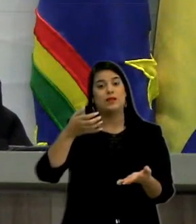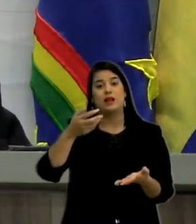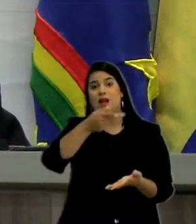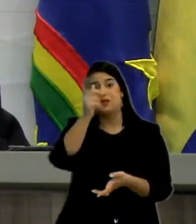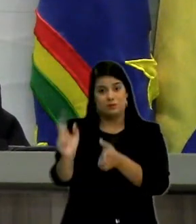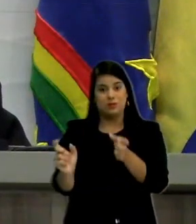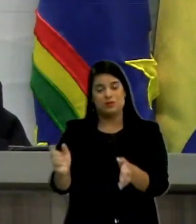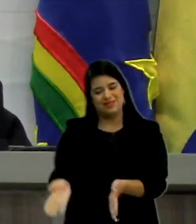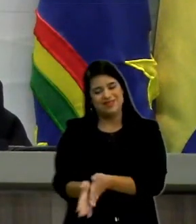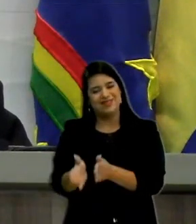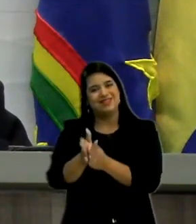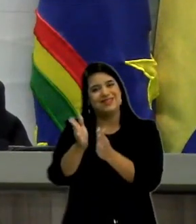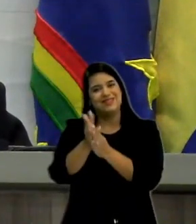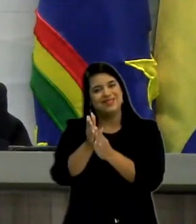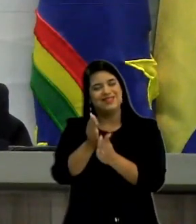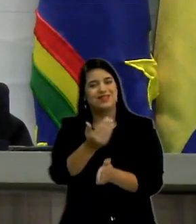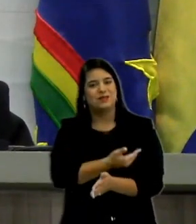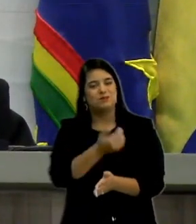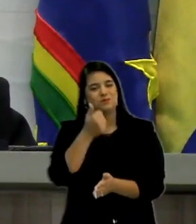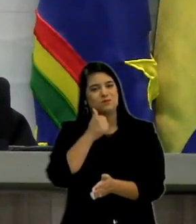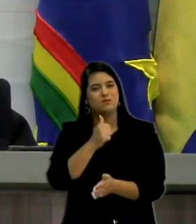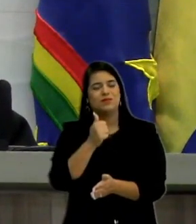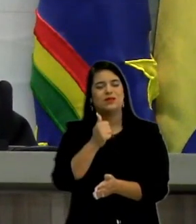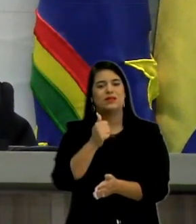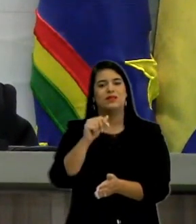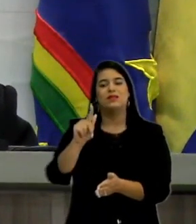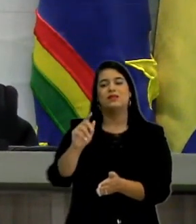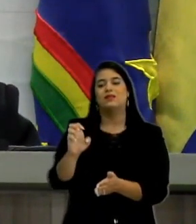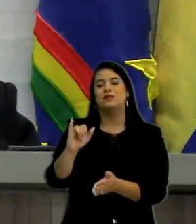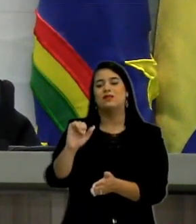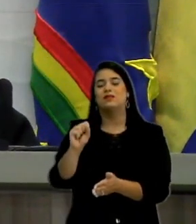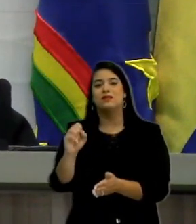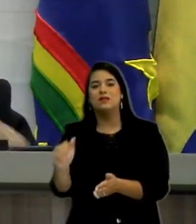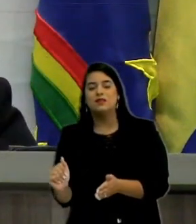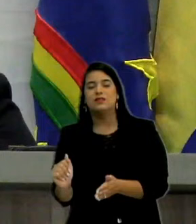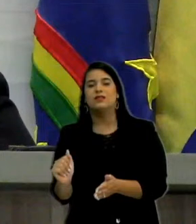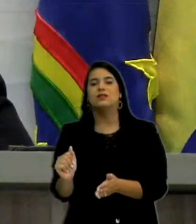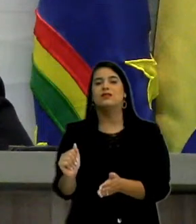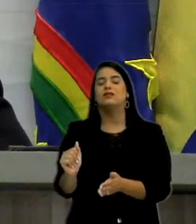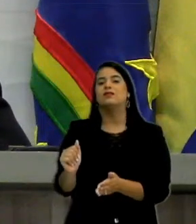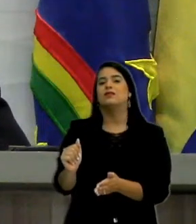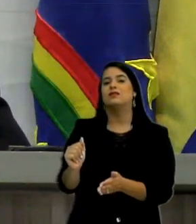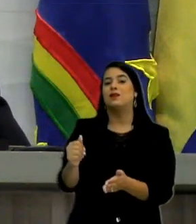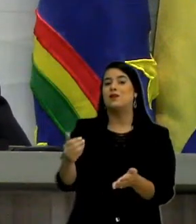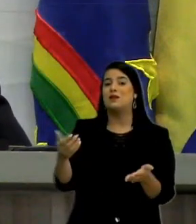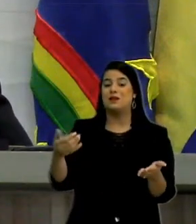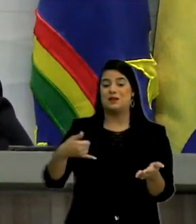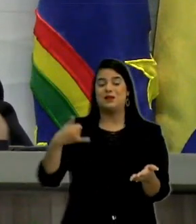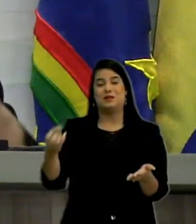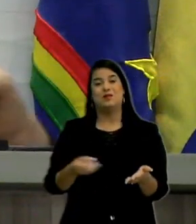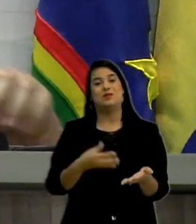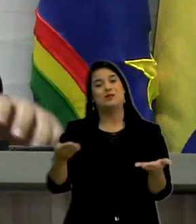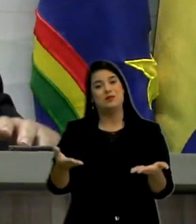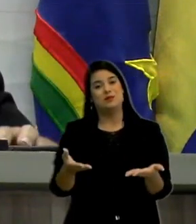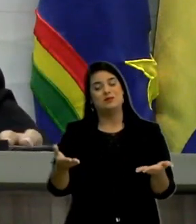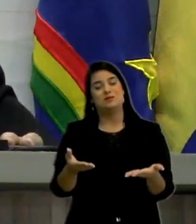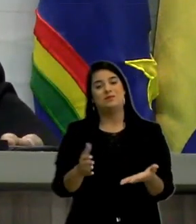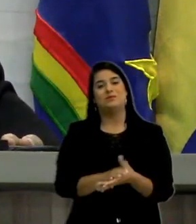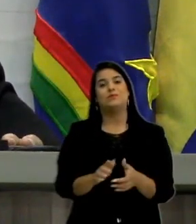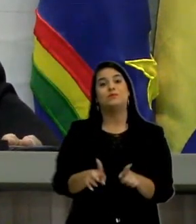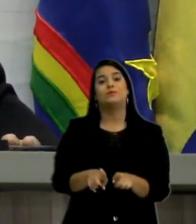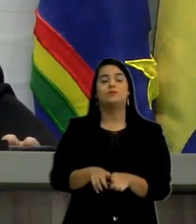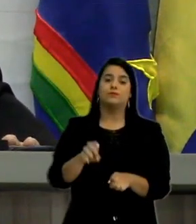nossos amigos e amigas, Geisa, mãe de Júnior, que completa ano hoje,